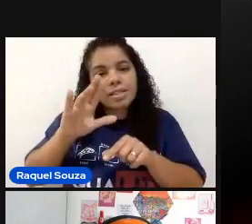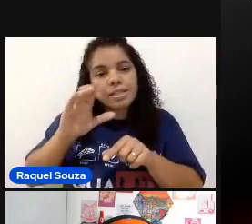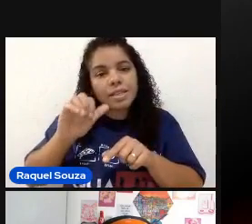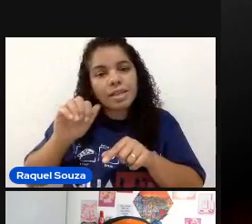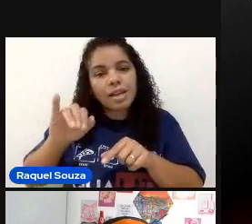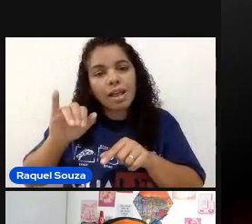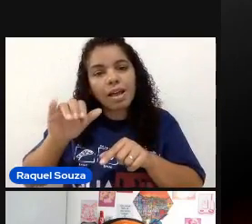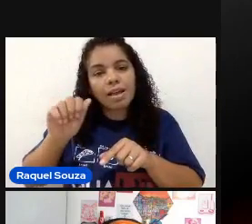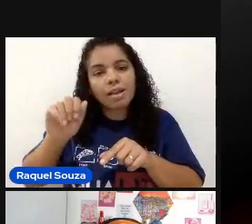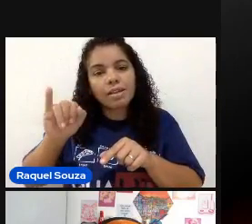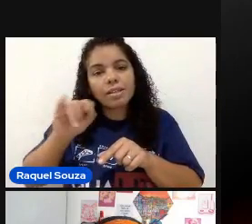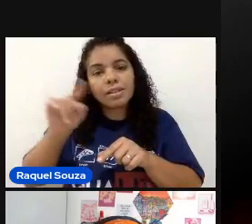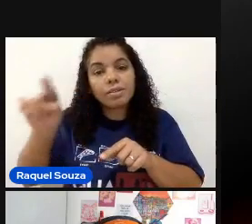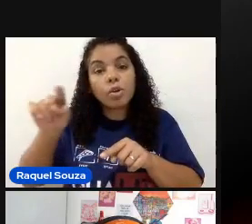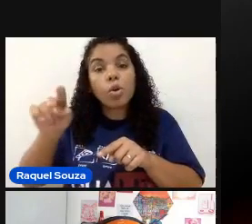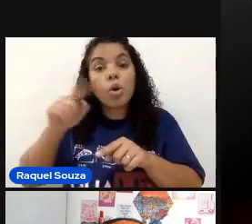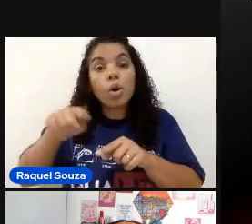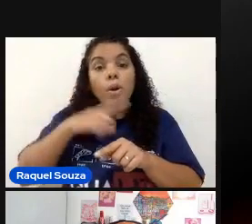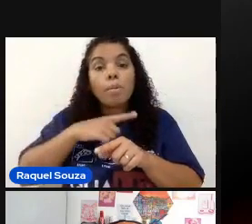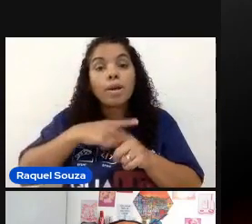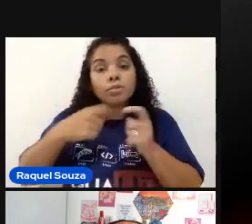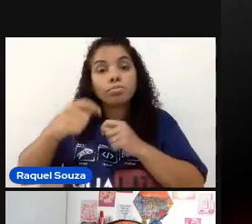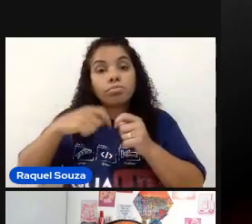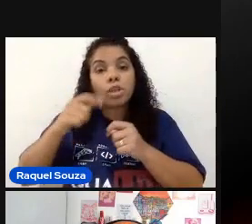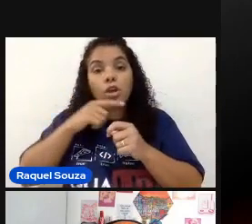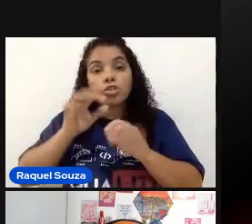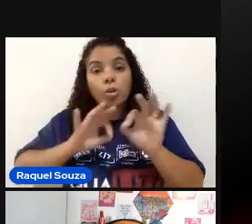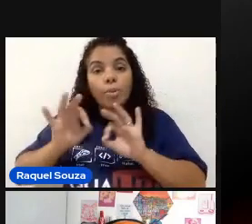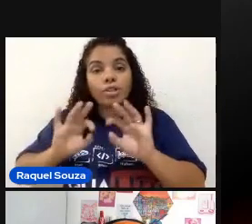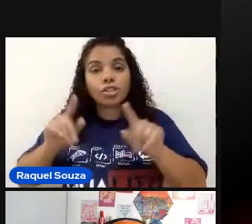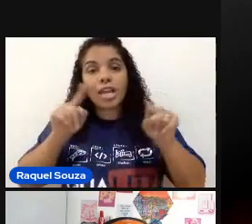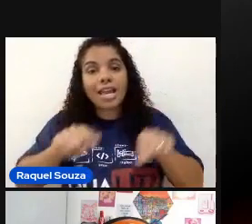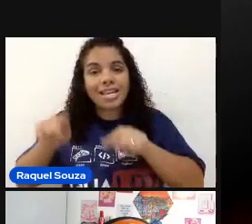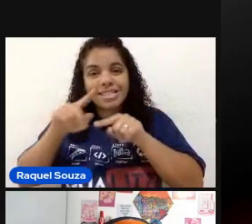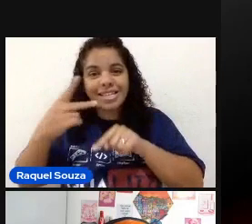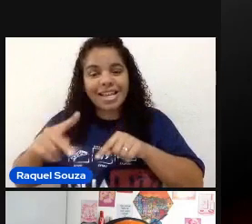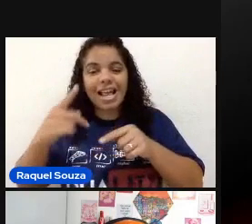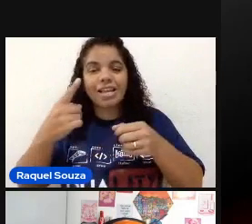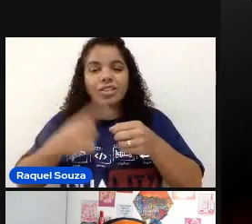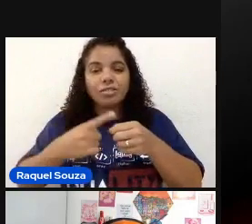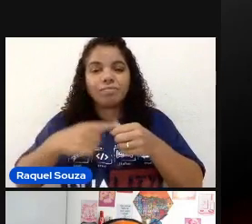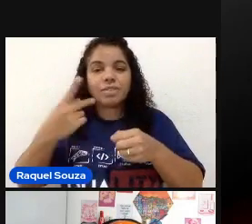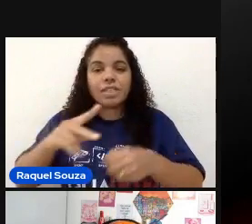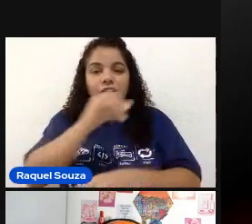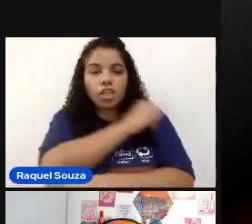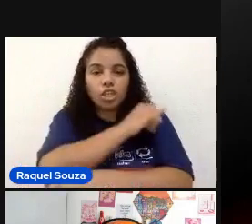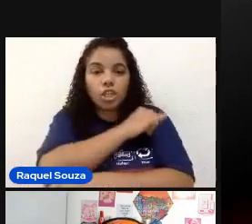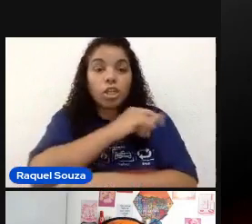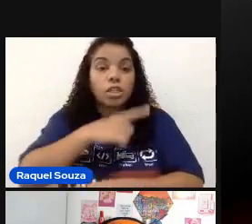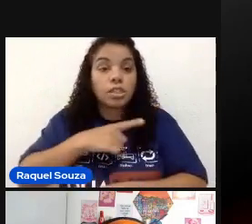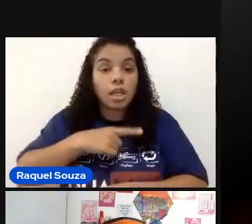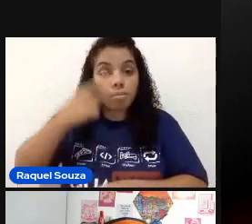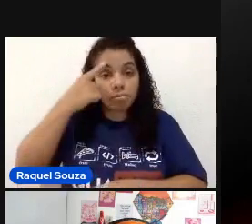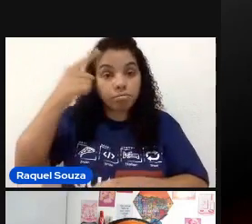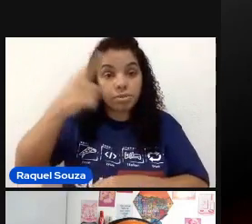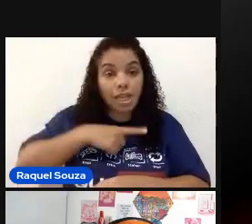cooperativas de reciclagens da cidade do Rio de Janeiro. Temos ideia de criar um aplicativo para incentivar os moradores do estado a separar